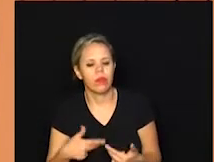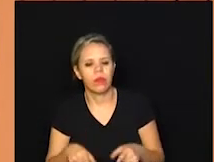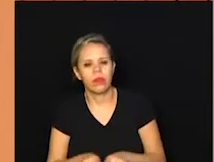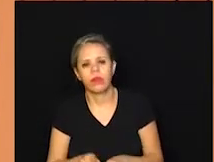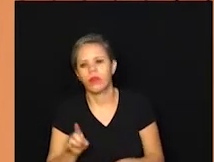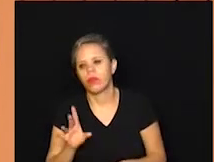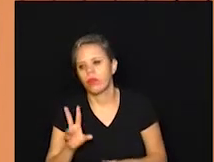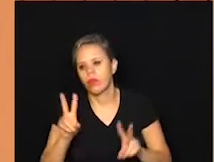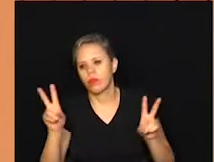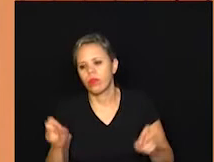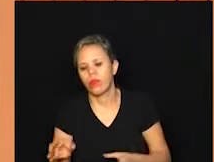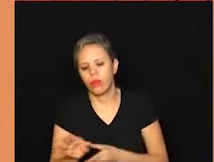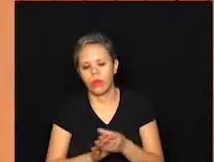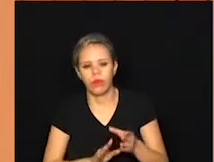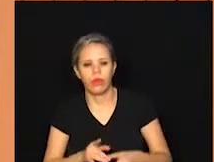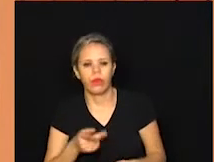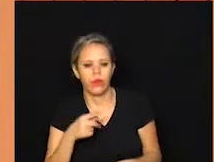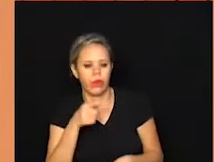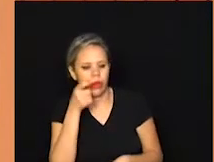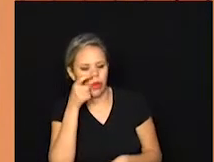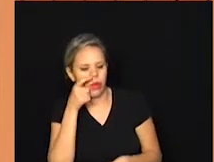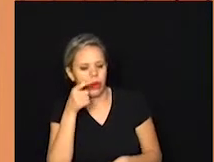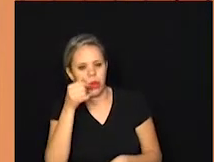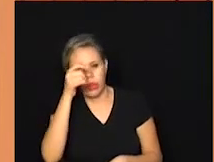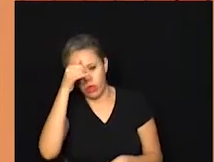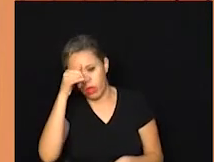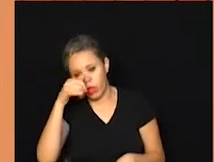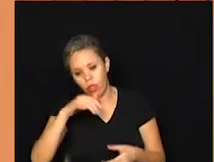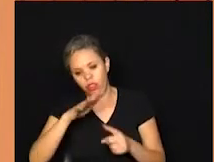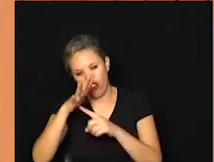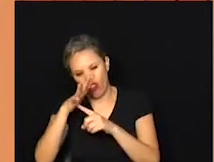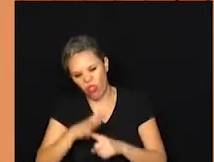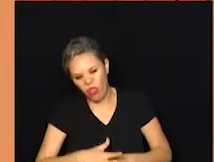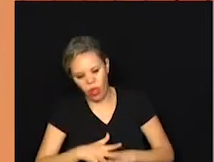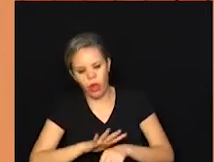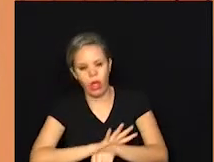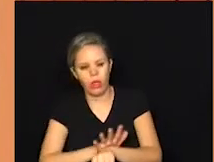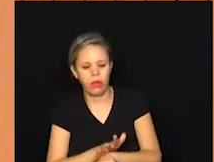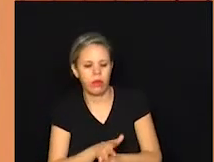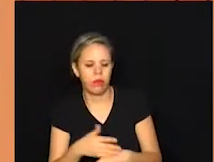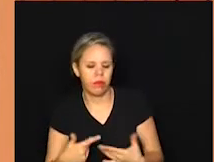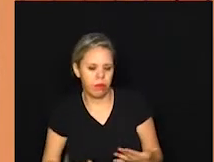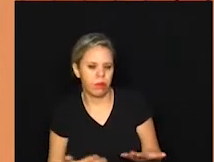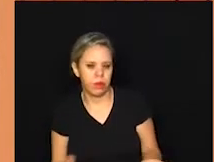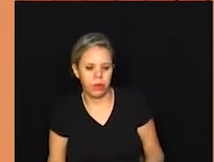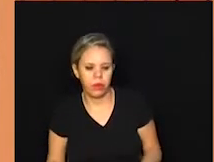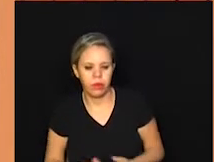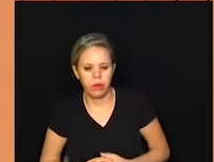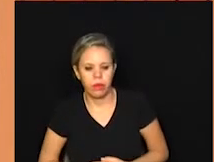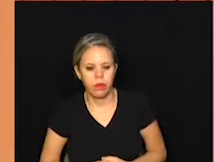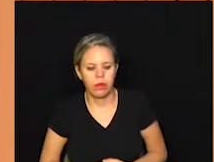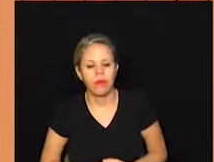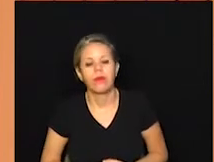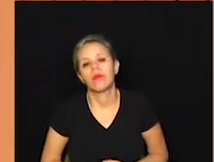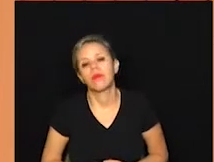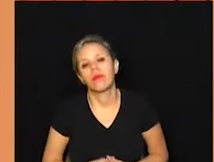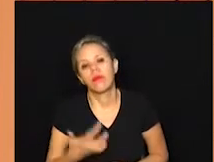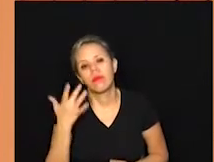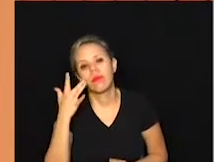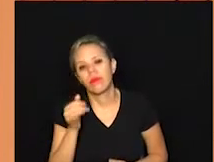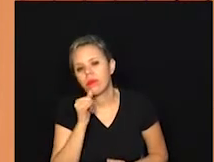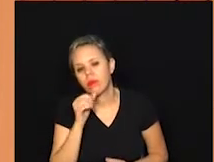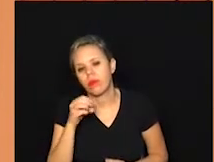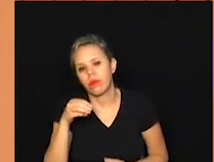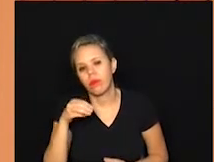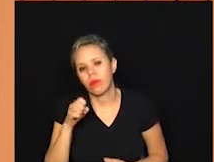em relação ao conselho, quando forem vítimas de racismo, né? E tudo mais. Então, não sei se a Marne